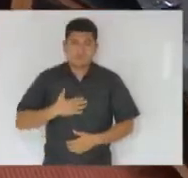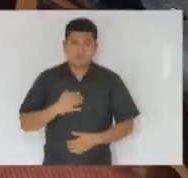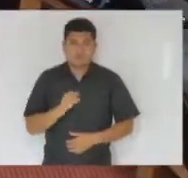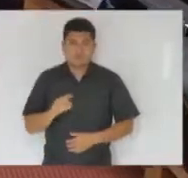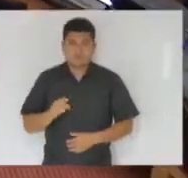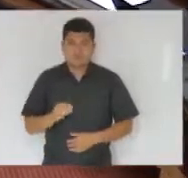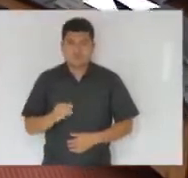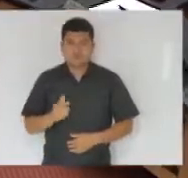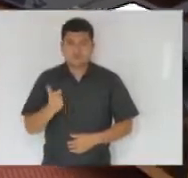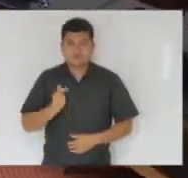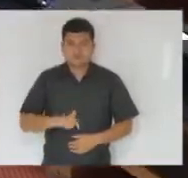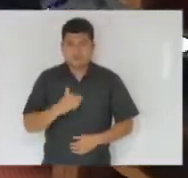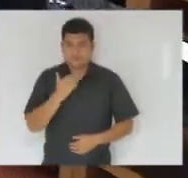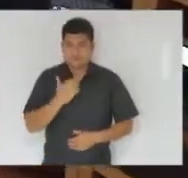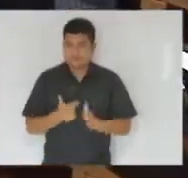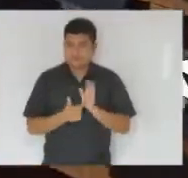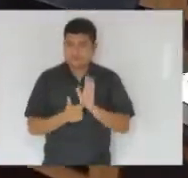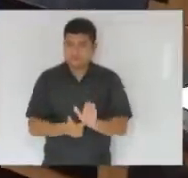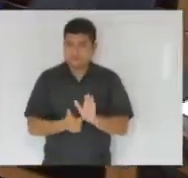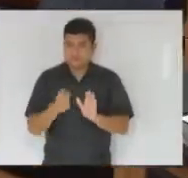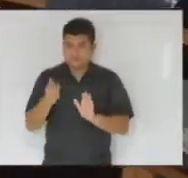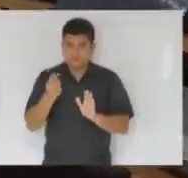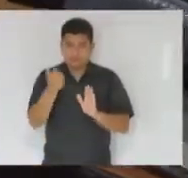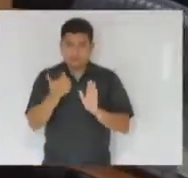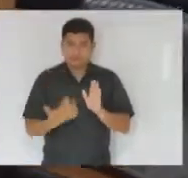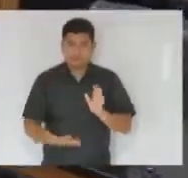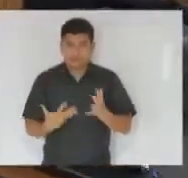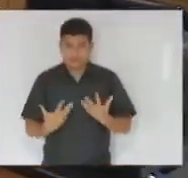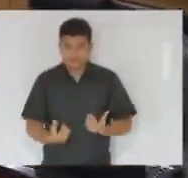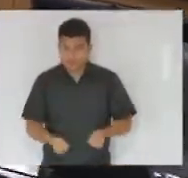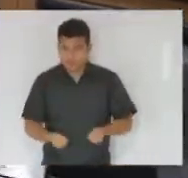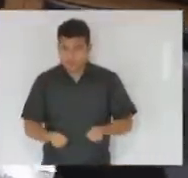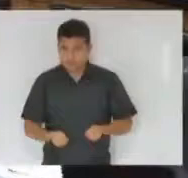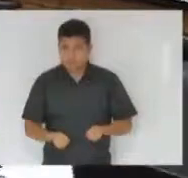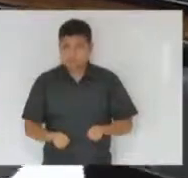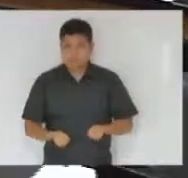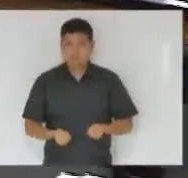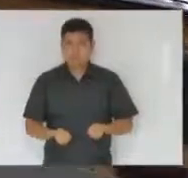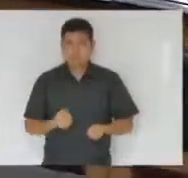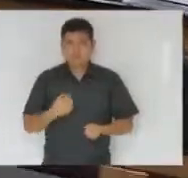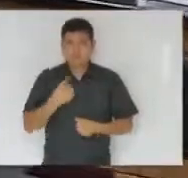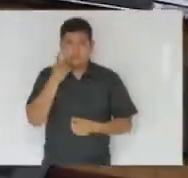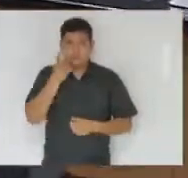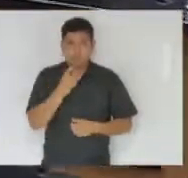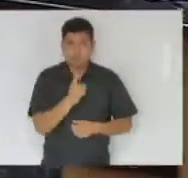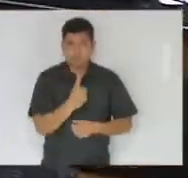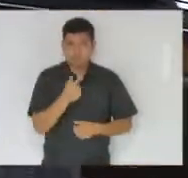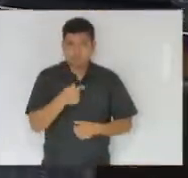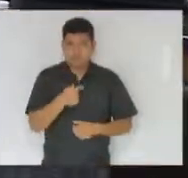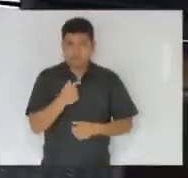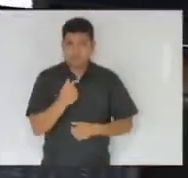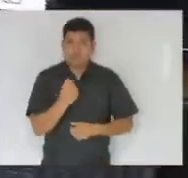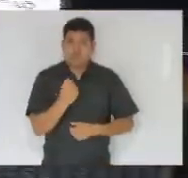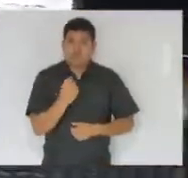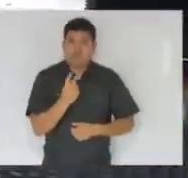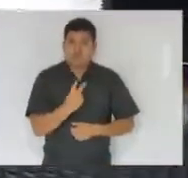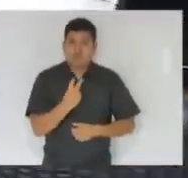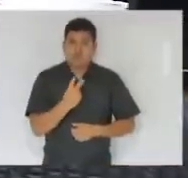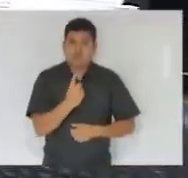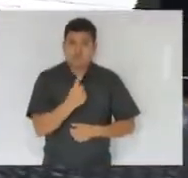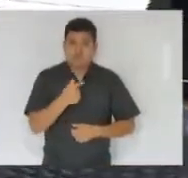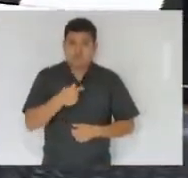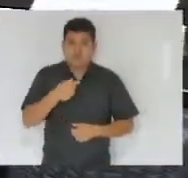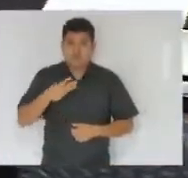a indicação que Vossa Excelência acabou de deferir desse deputado de número 172, 173, que solicita